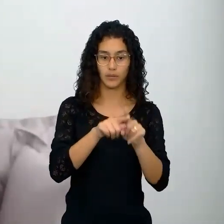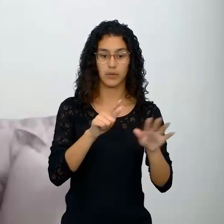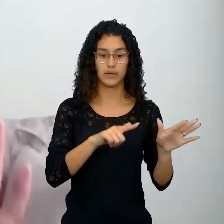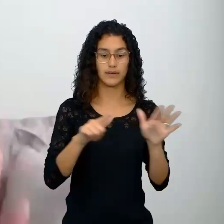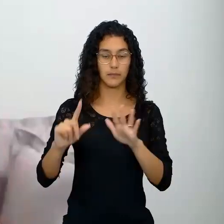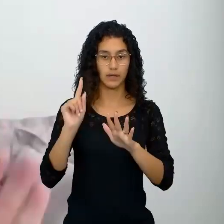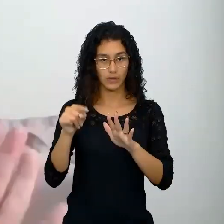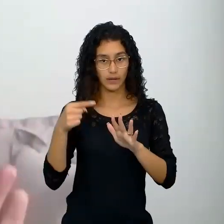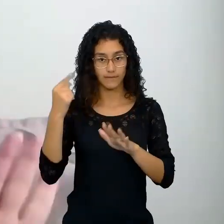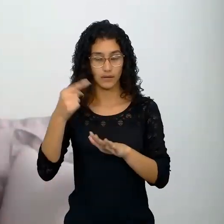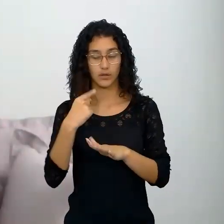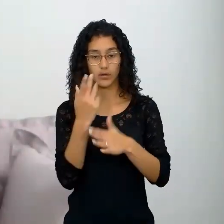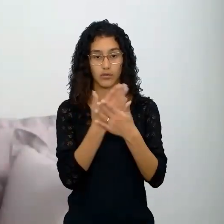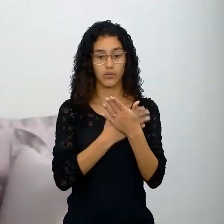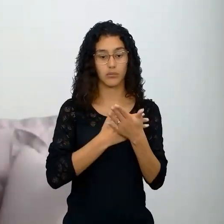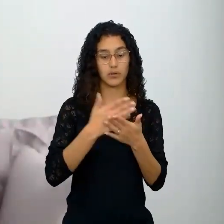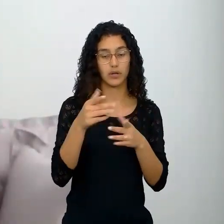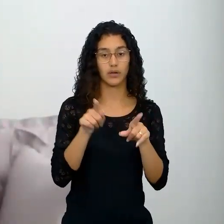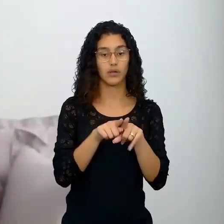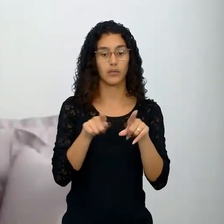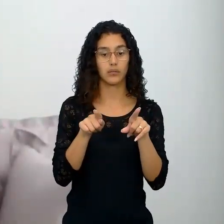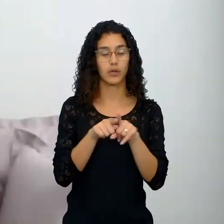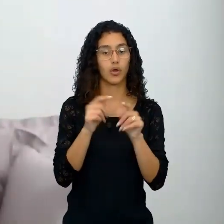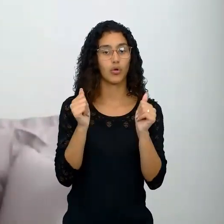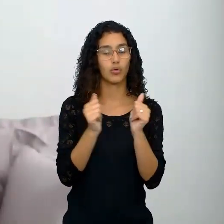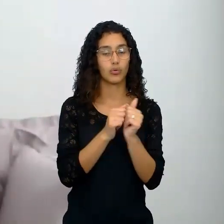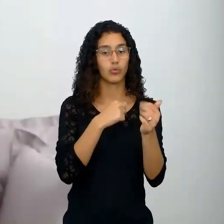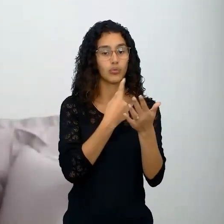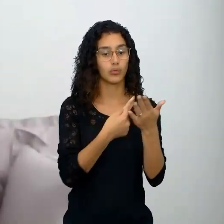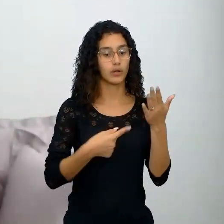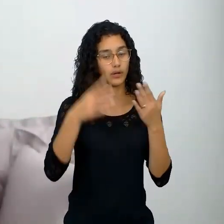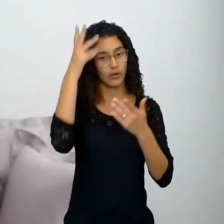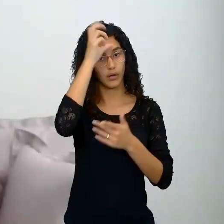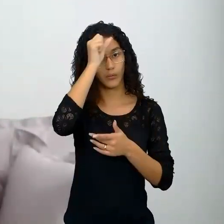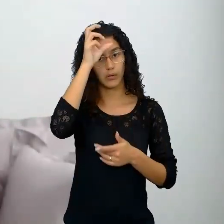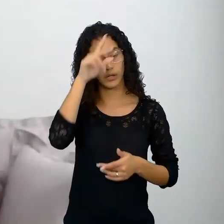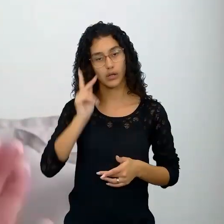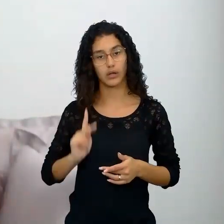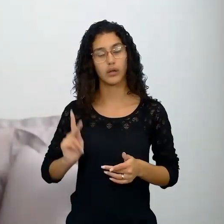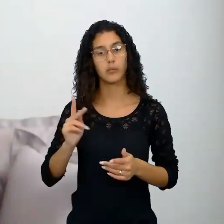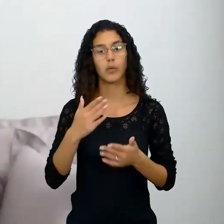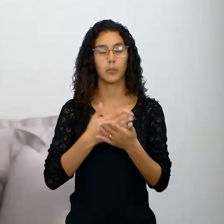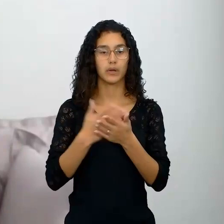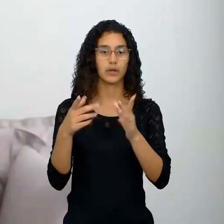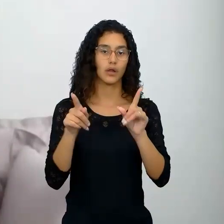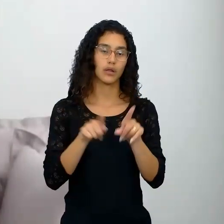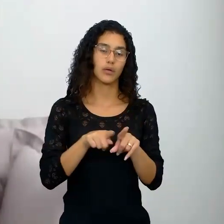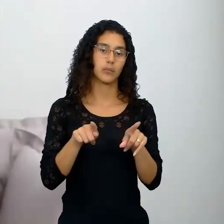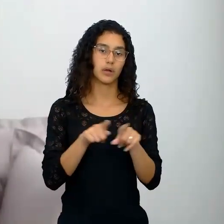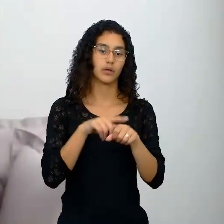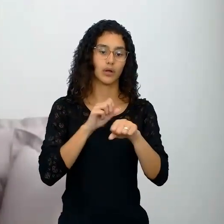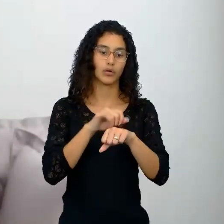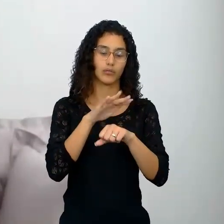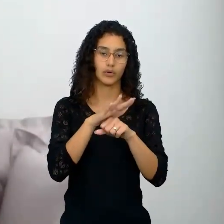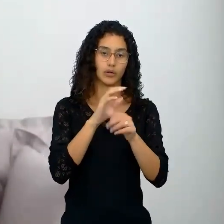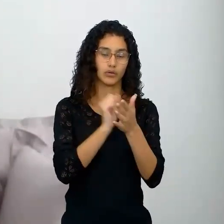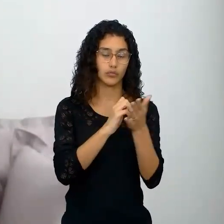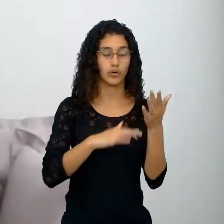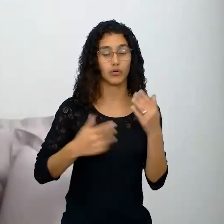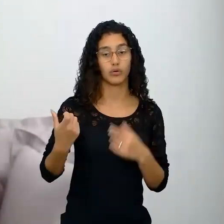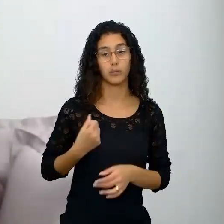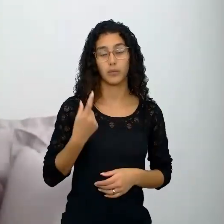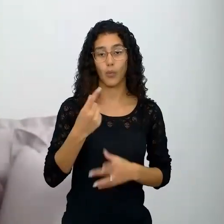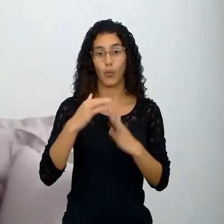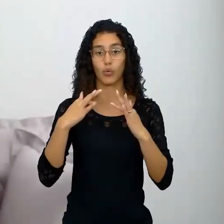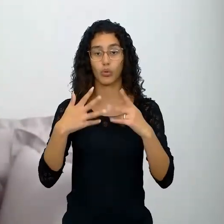vem, a gente vai começar com o caderno Aprender Sempre, tá? E vamos começar com a sequência de atividade 1, e